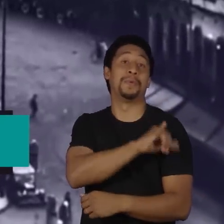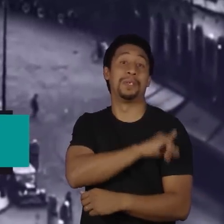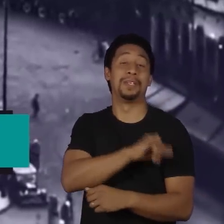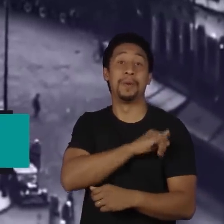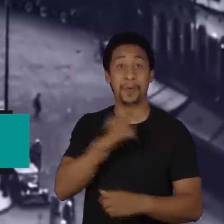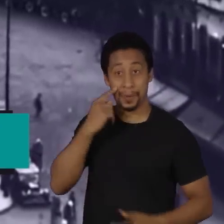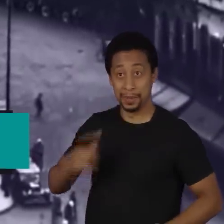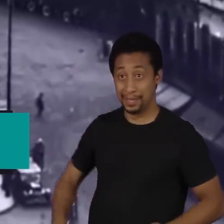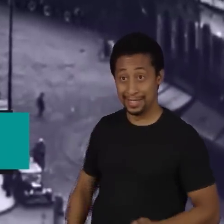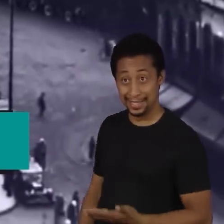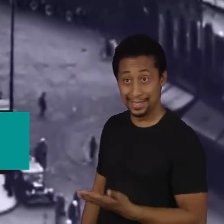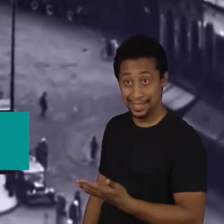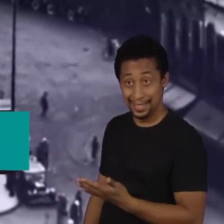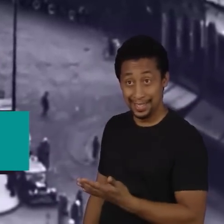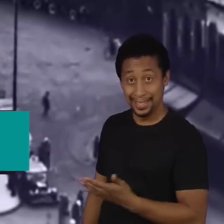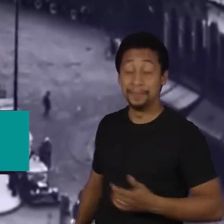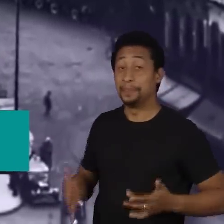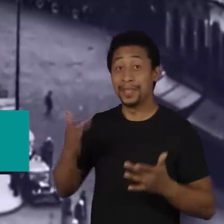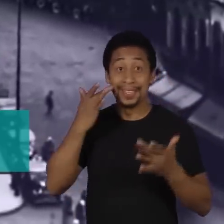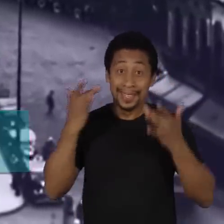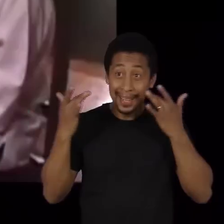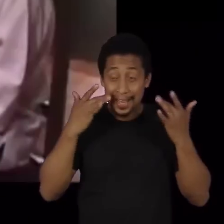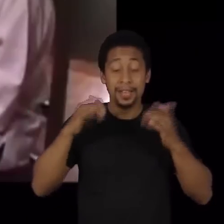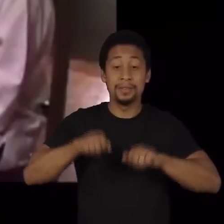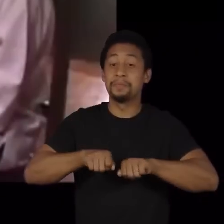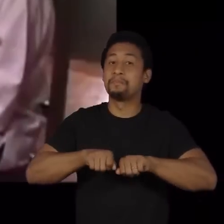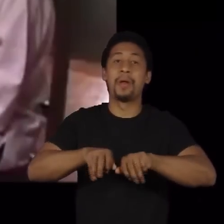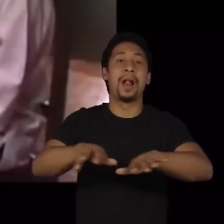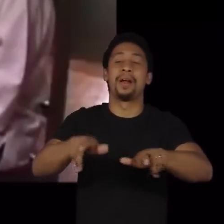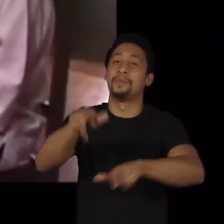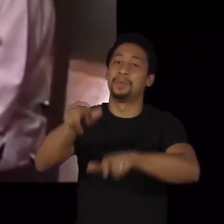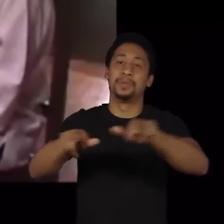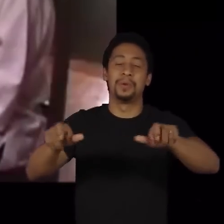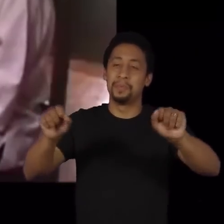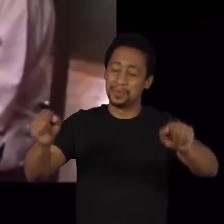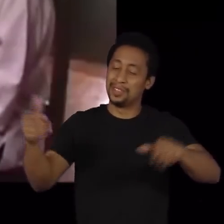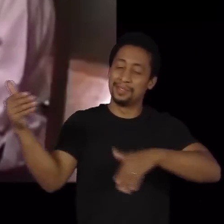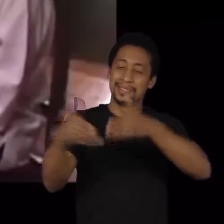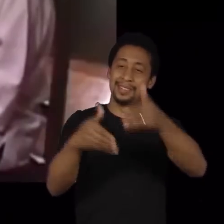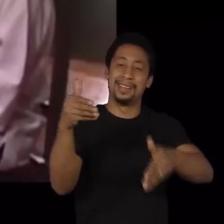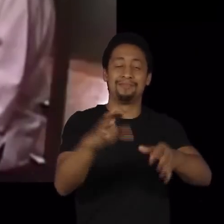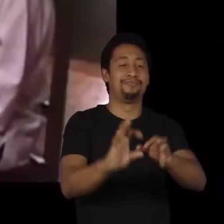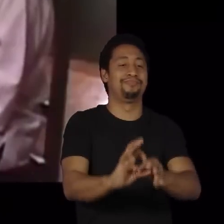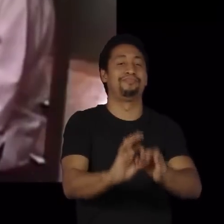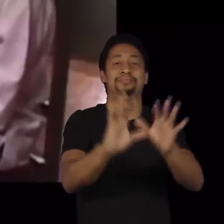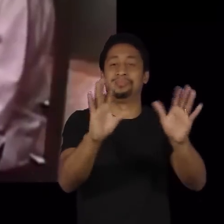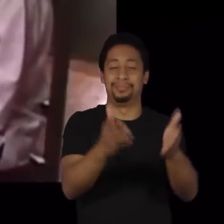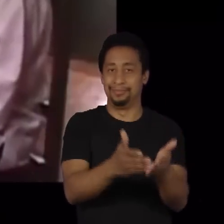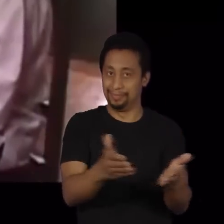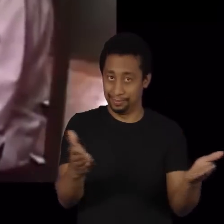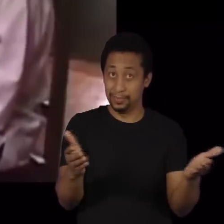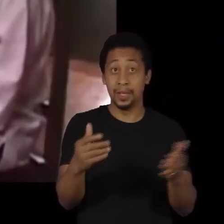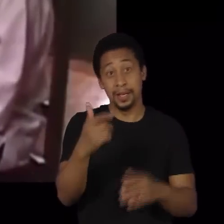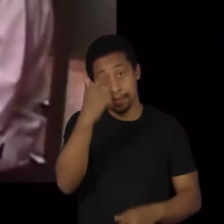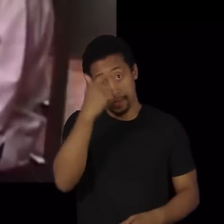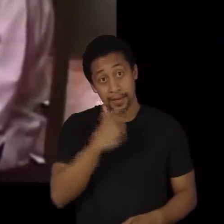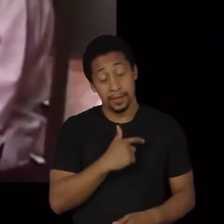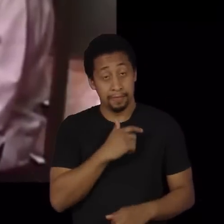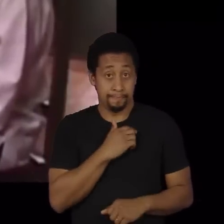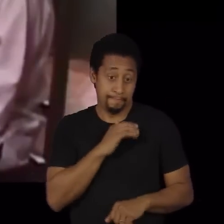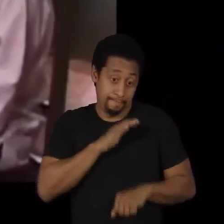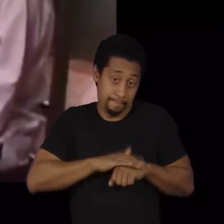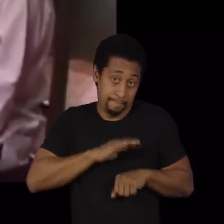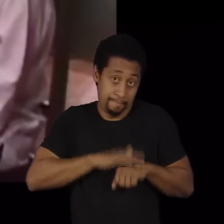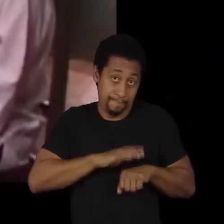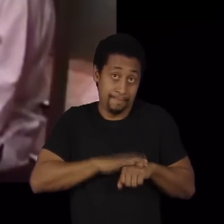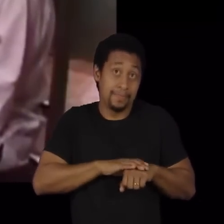João Caetano, fazer uma temporada popular. E eu estava no colégio de aplicação, não queria largar